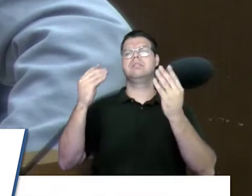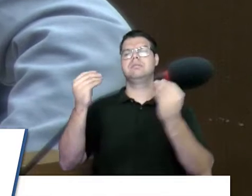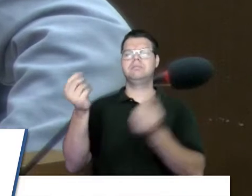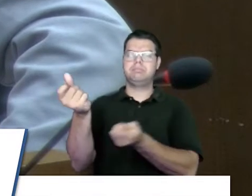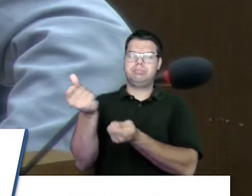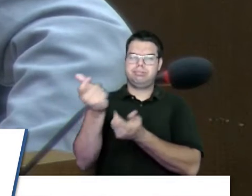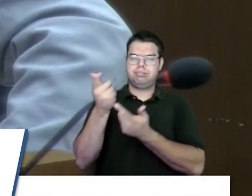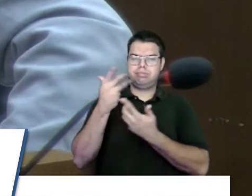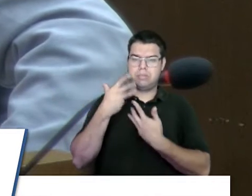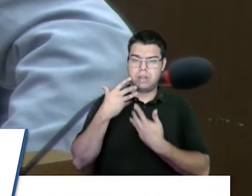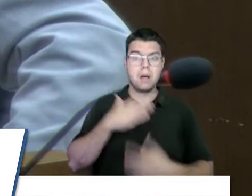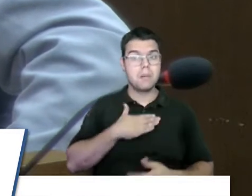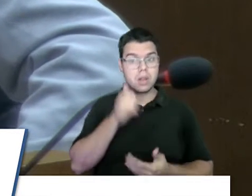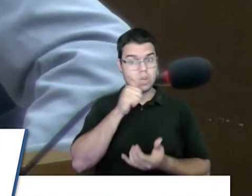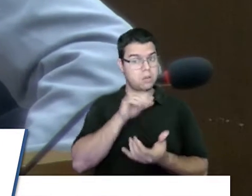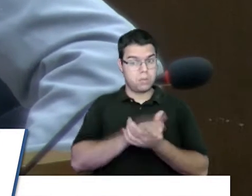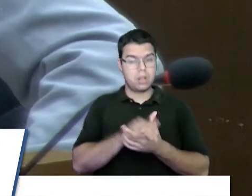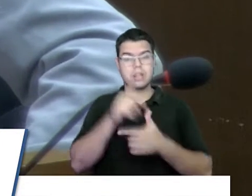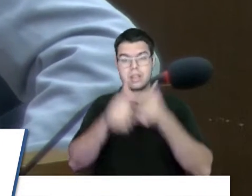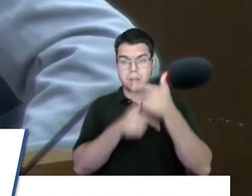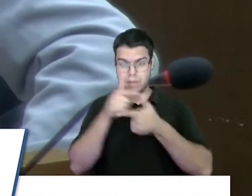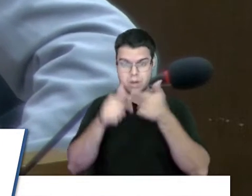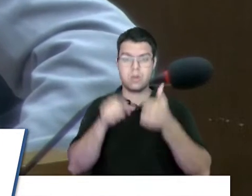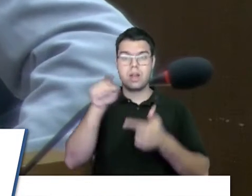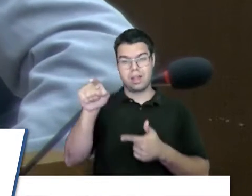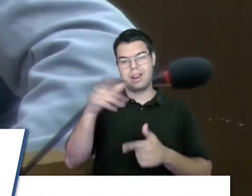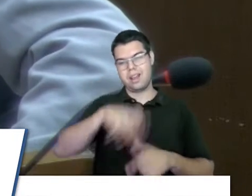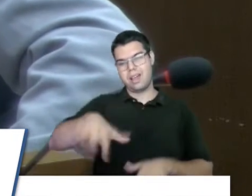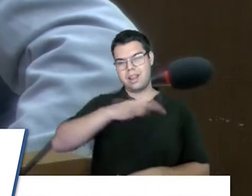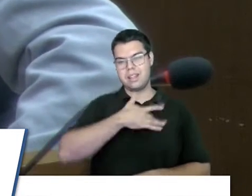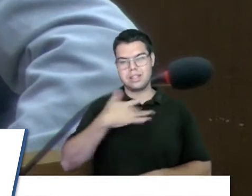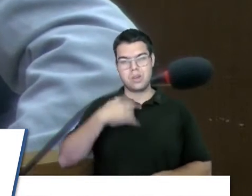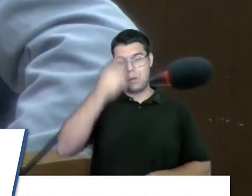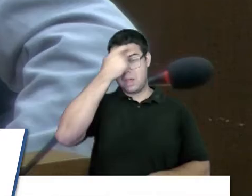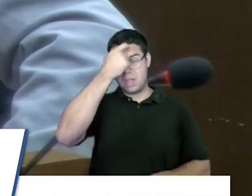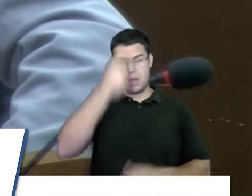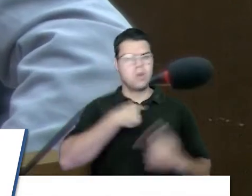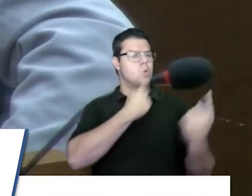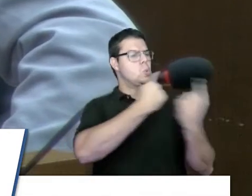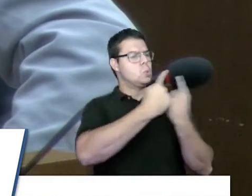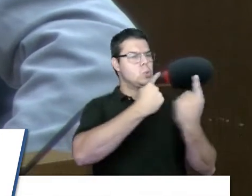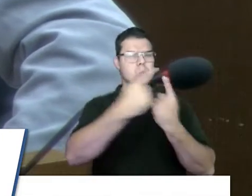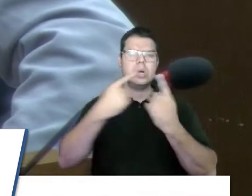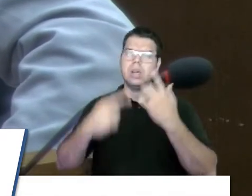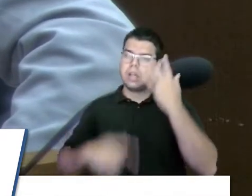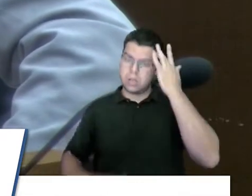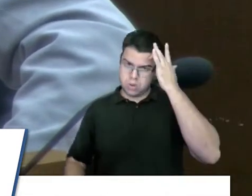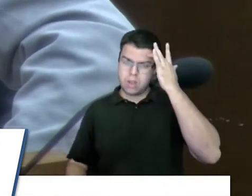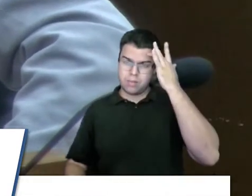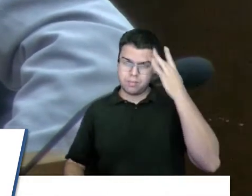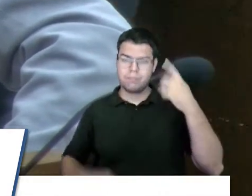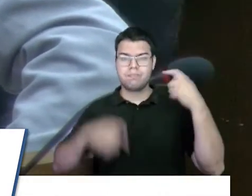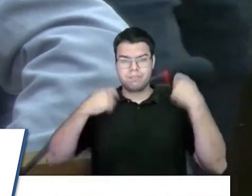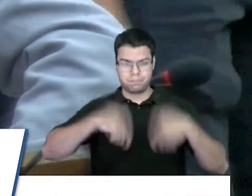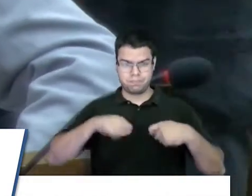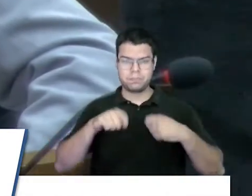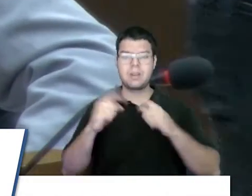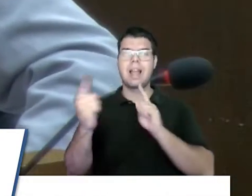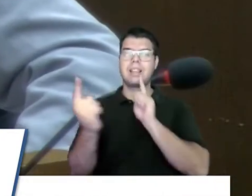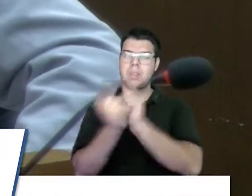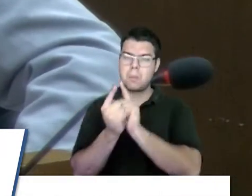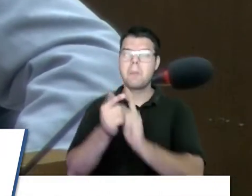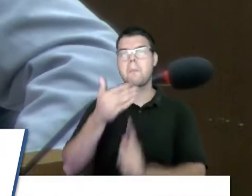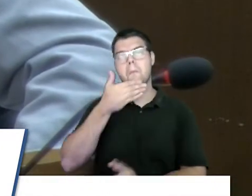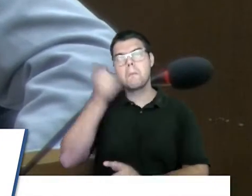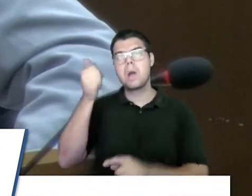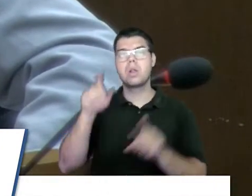saúde mental, tenho conversado com algumas pessoas. Eu acho que precisa ter um atendimento melhor e as coisas serem